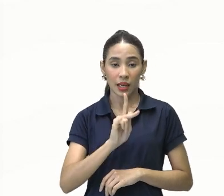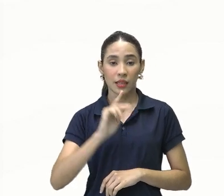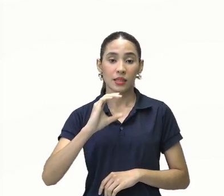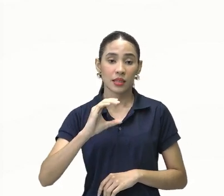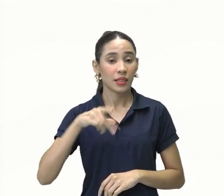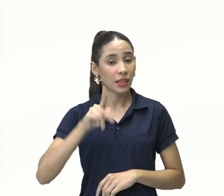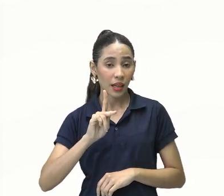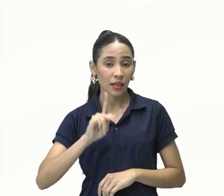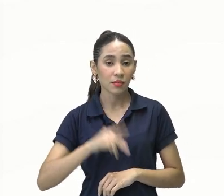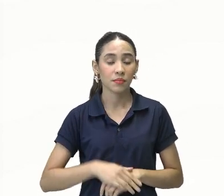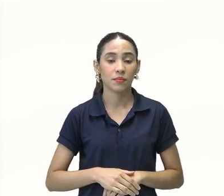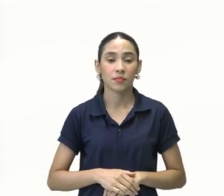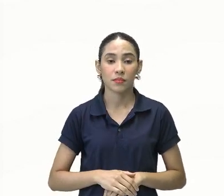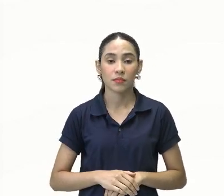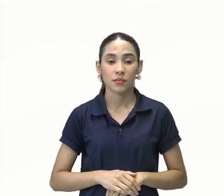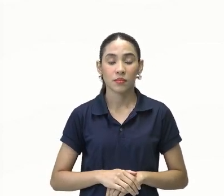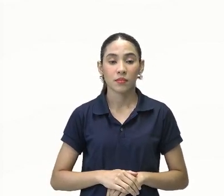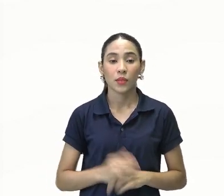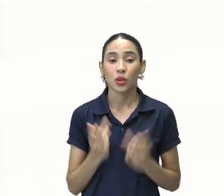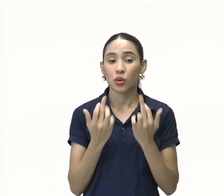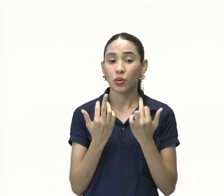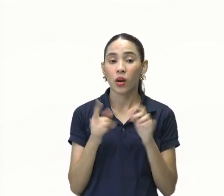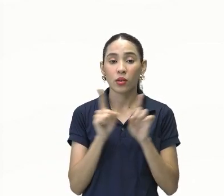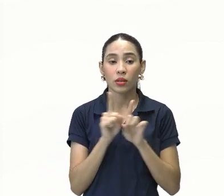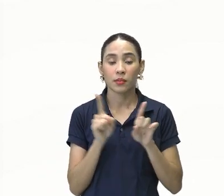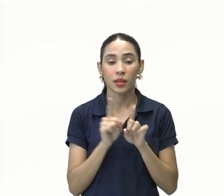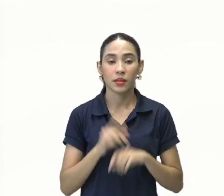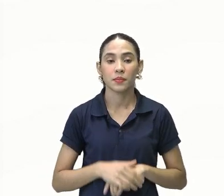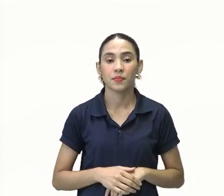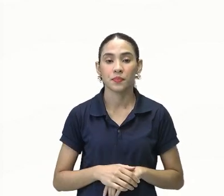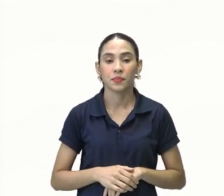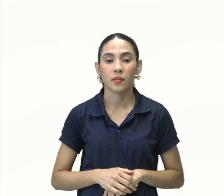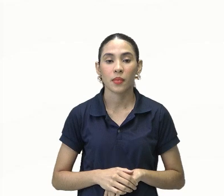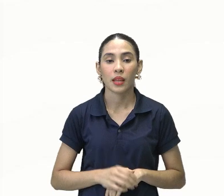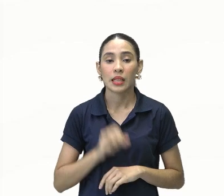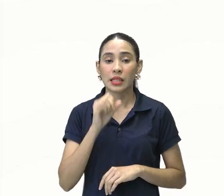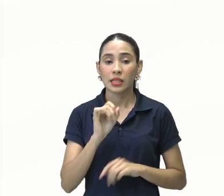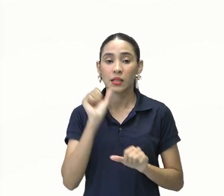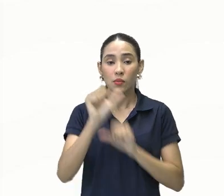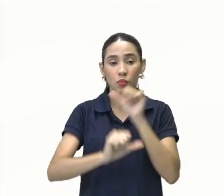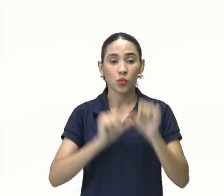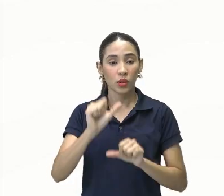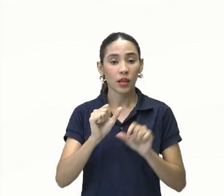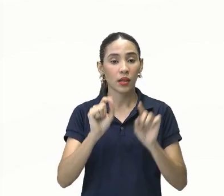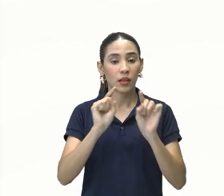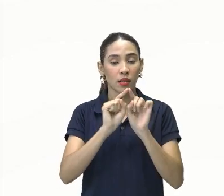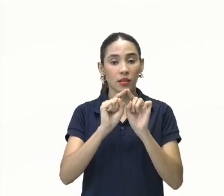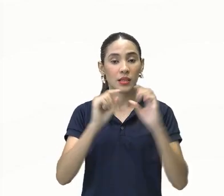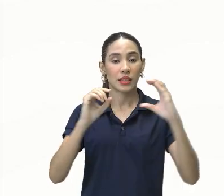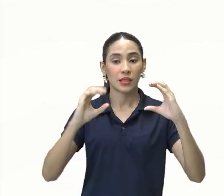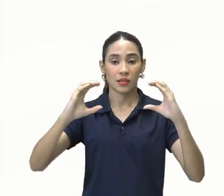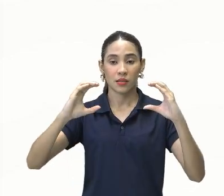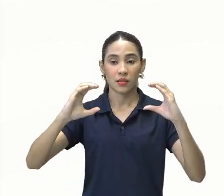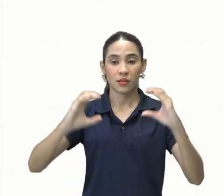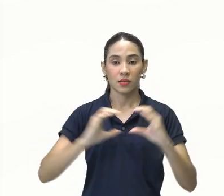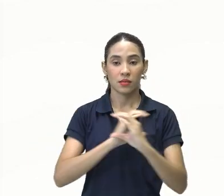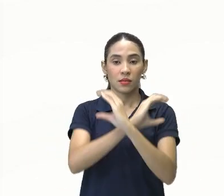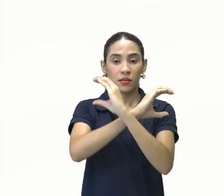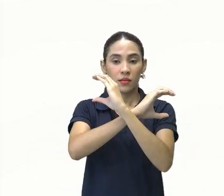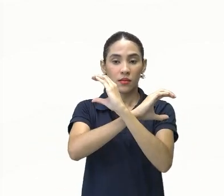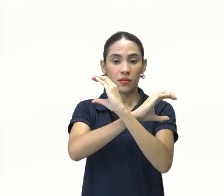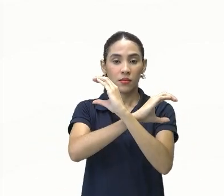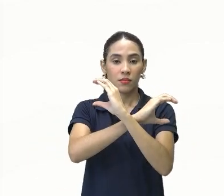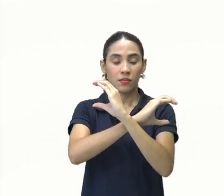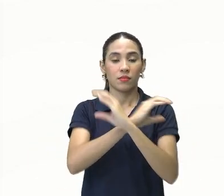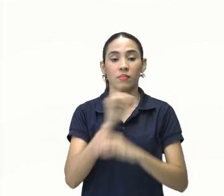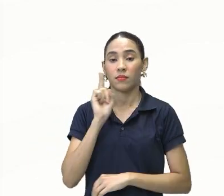cara, coroa. A mesma coisa serve se eu trocar a ordem das 2